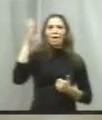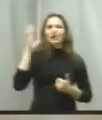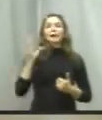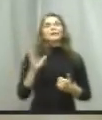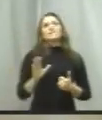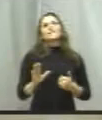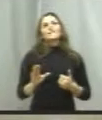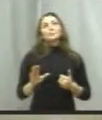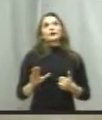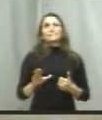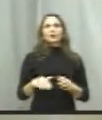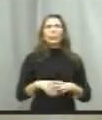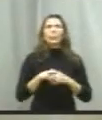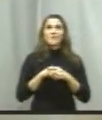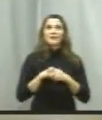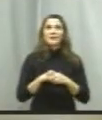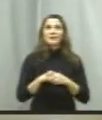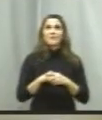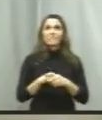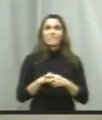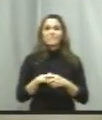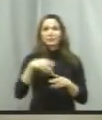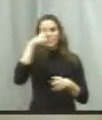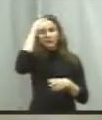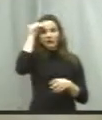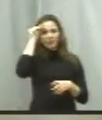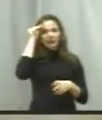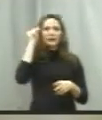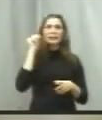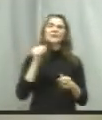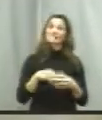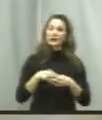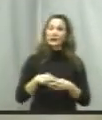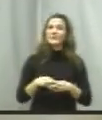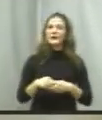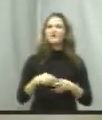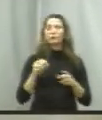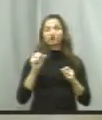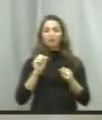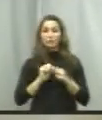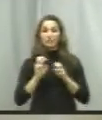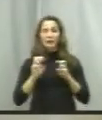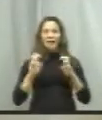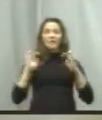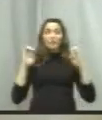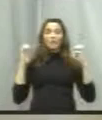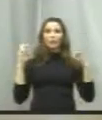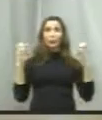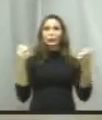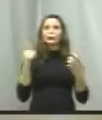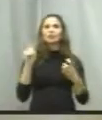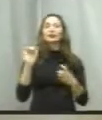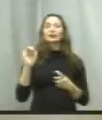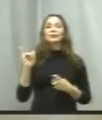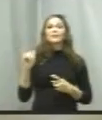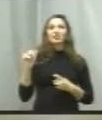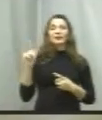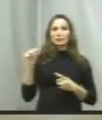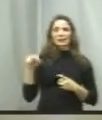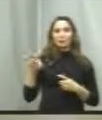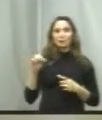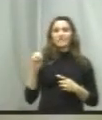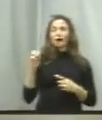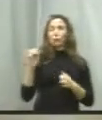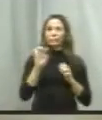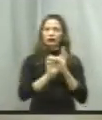que o prefeito está de parabéns, o que ele fez na cidade, no Gigantão, do ginásio da pista. Eu acho que a nossa estrutura é uma das melhores da